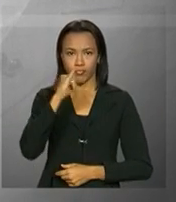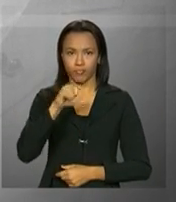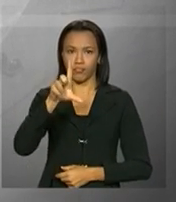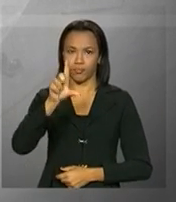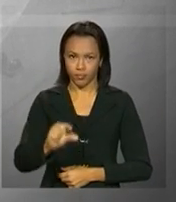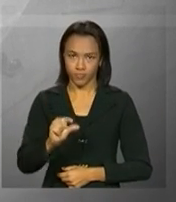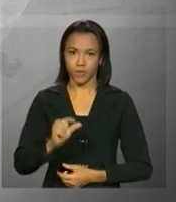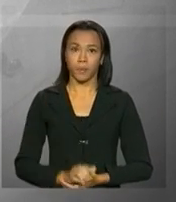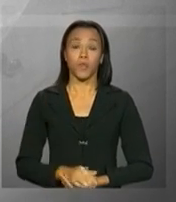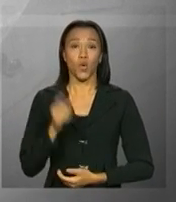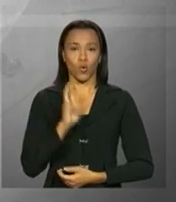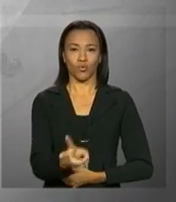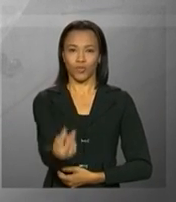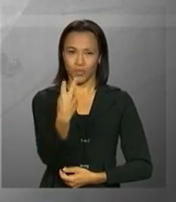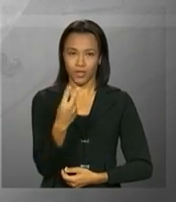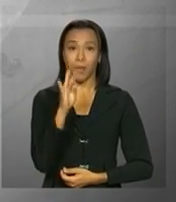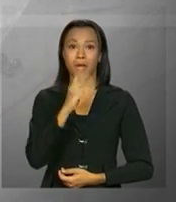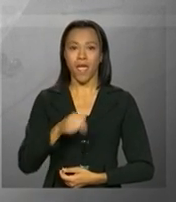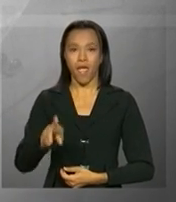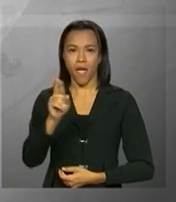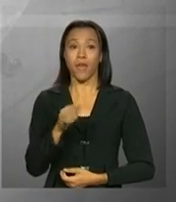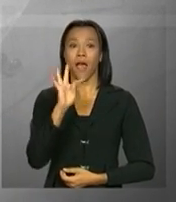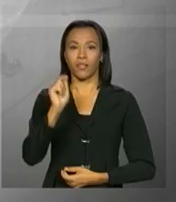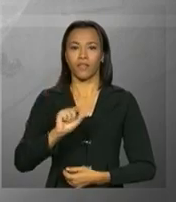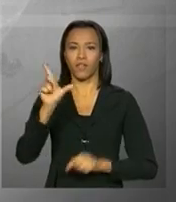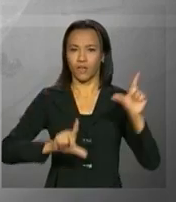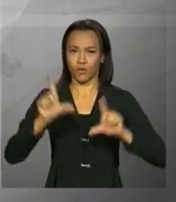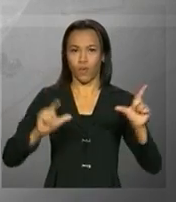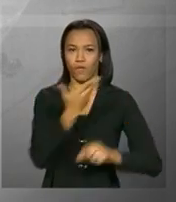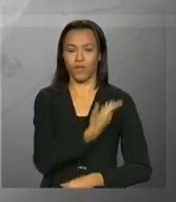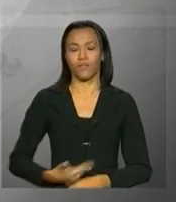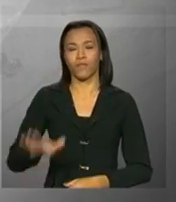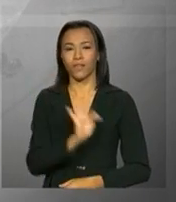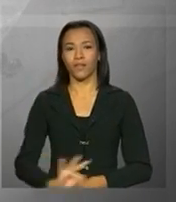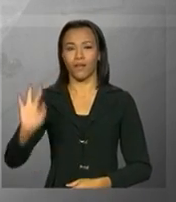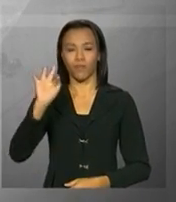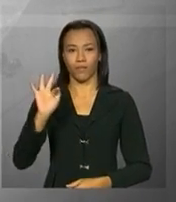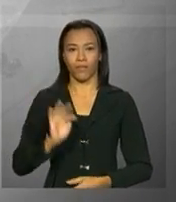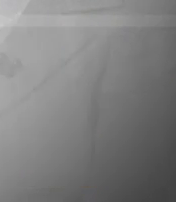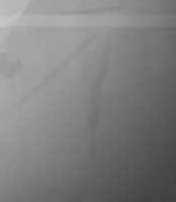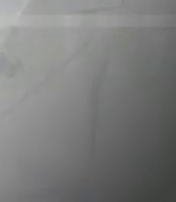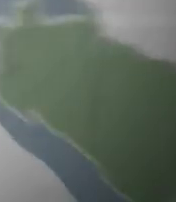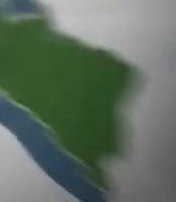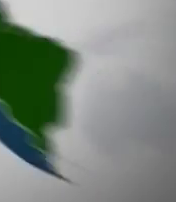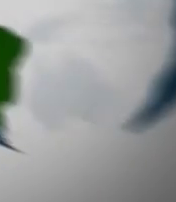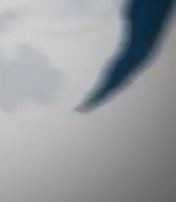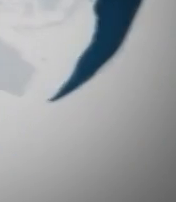tarifas de energia elétrica. Continue com a gente aqui na NBR, a TV do Governo Federal.